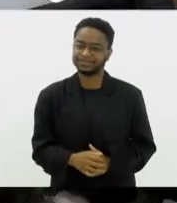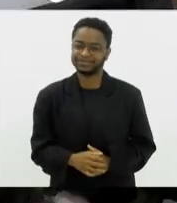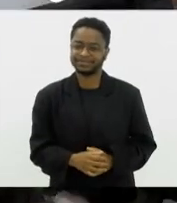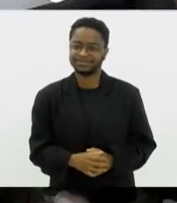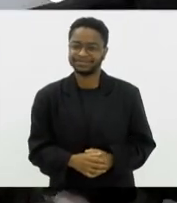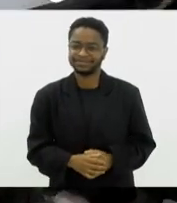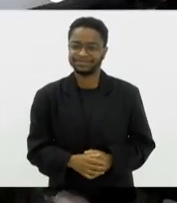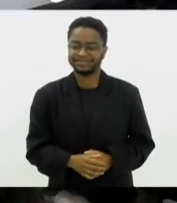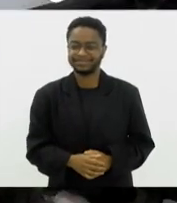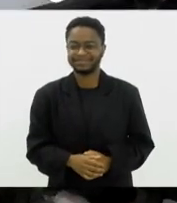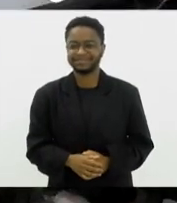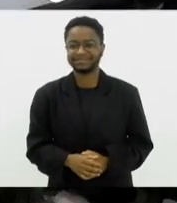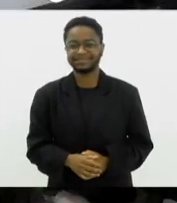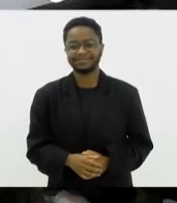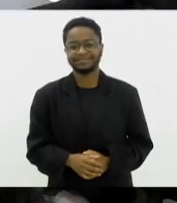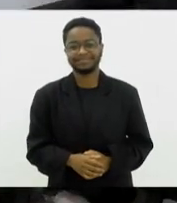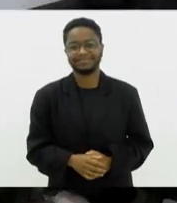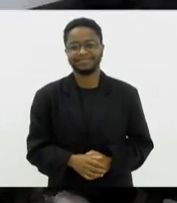Bem,